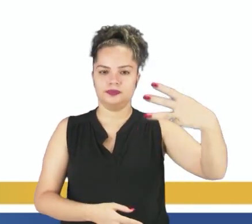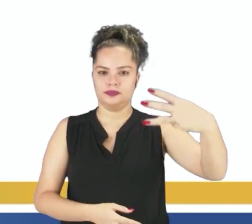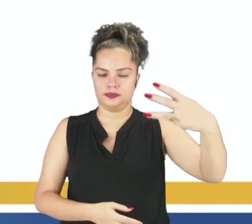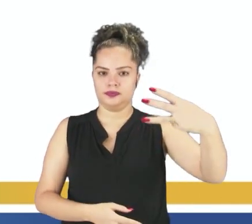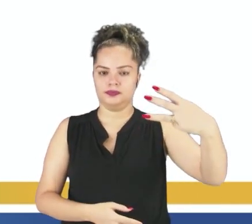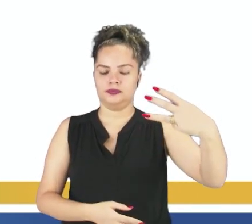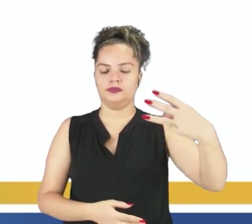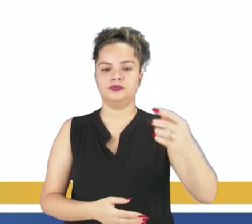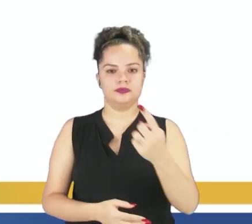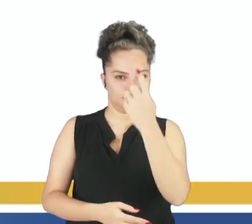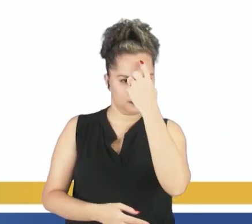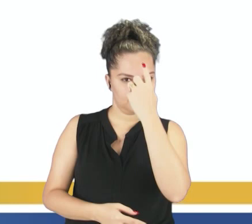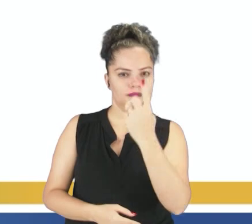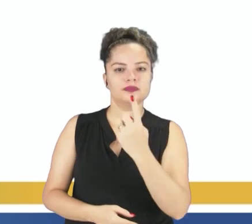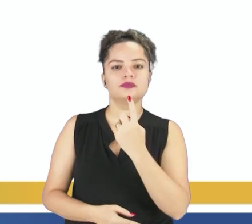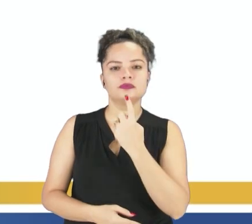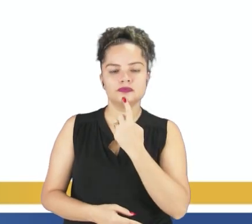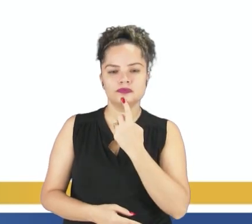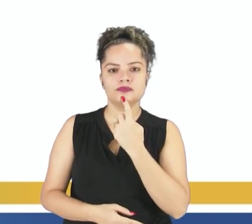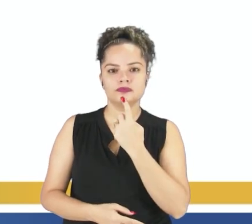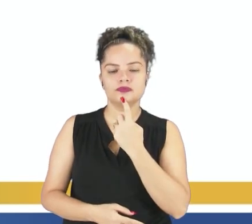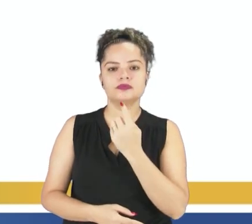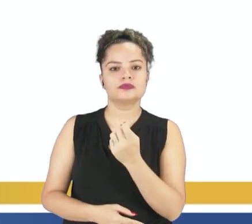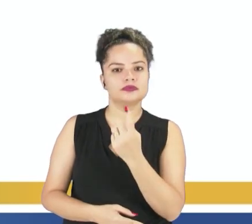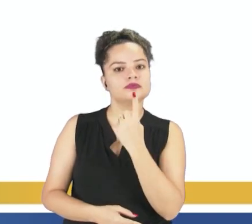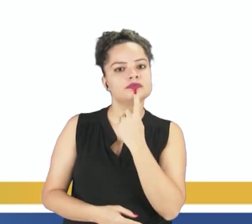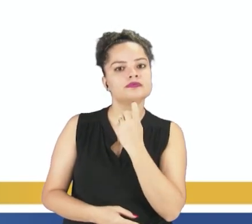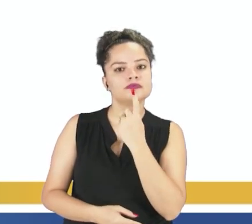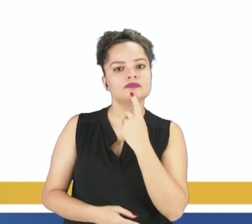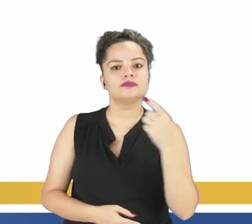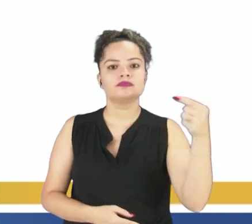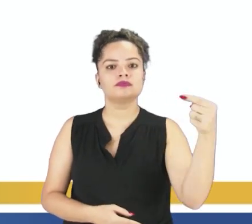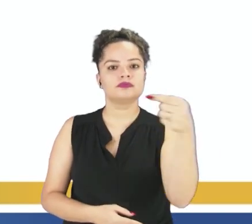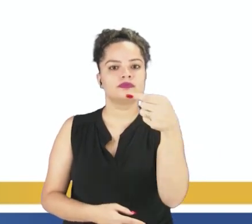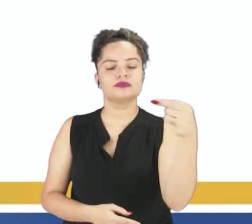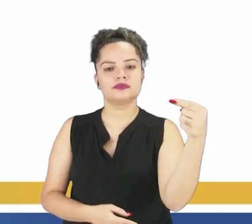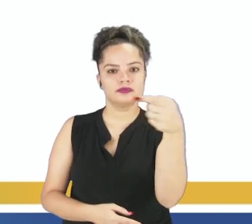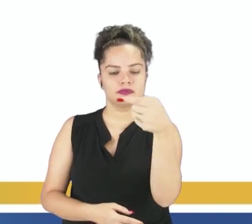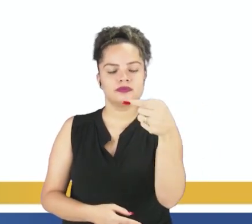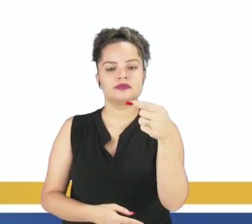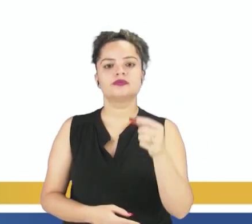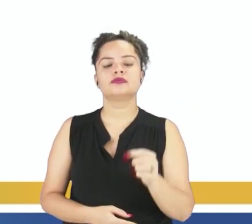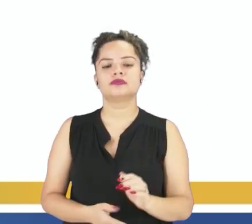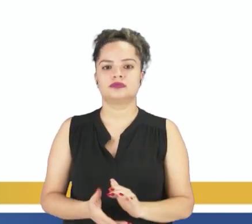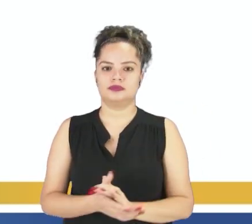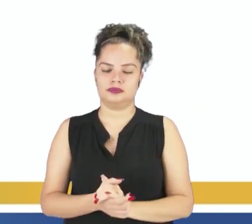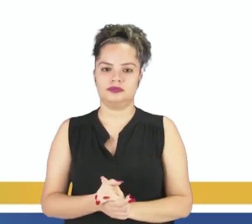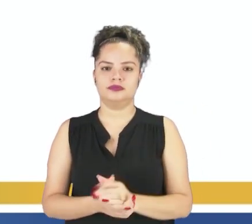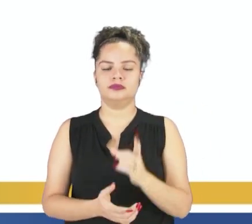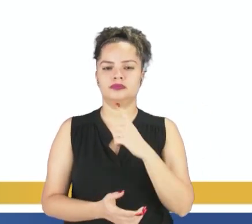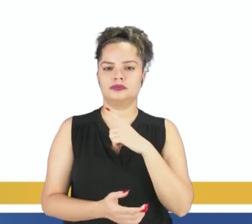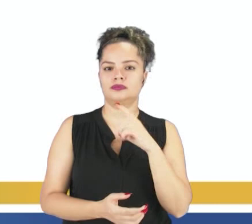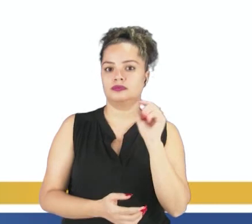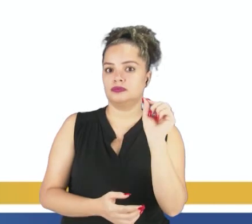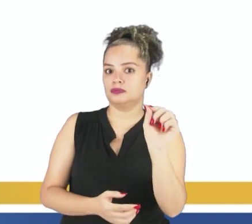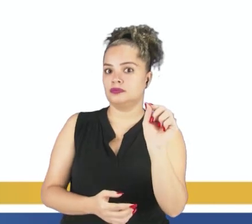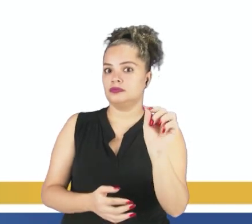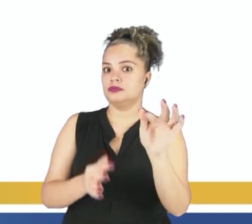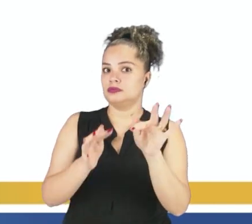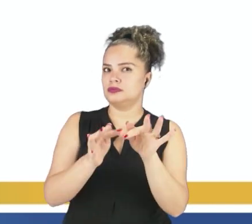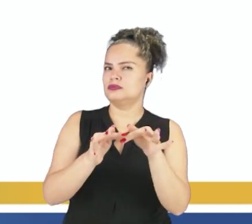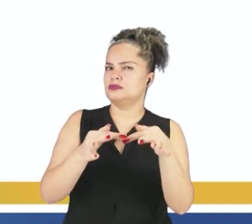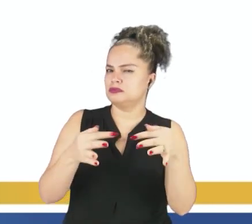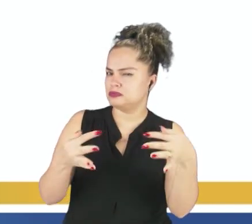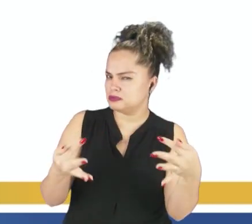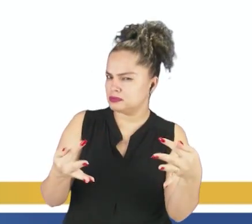pessoal, é essa seta apontada para a direita, em vermelho, nós temos o quê? Ela é simples